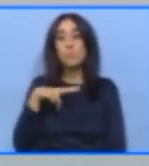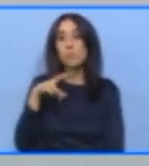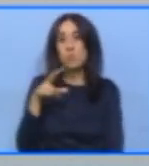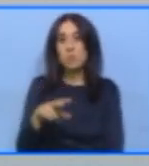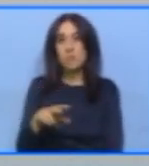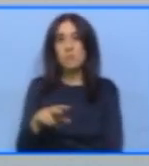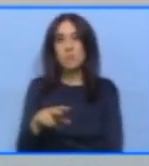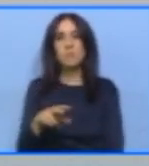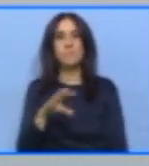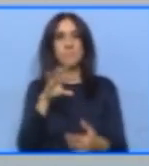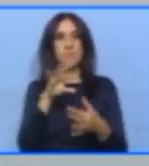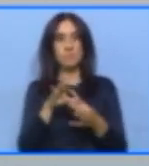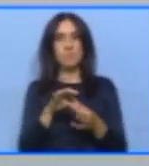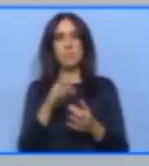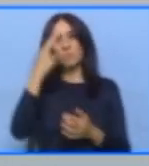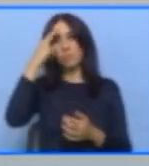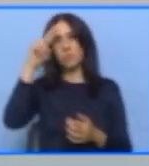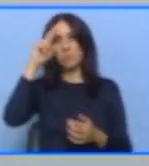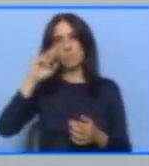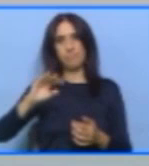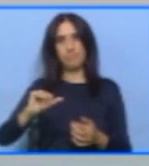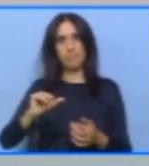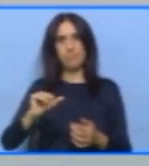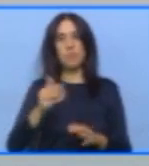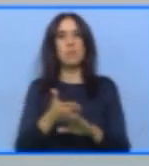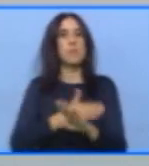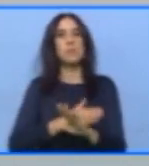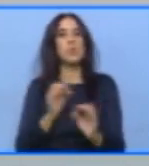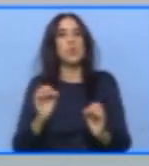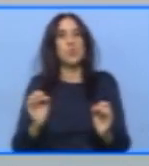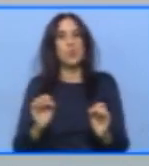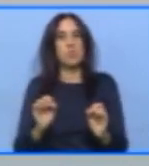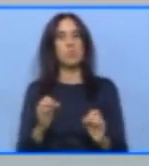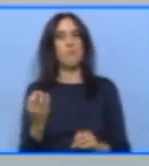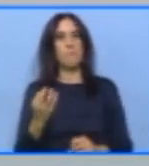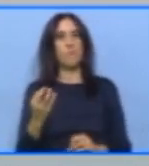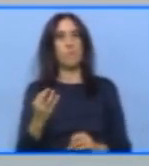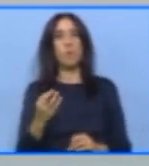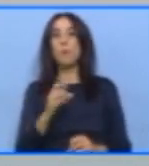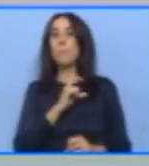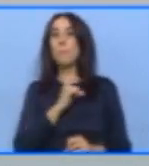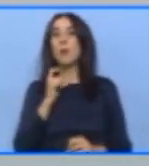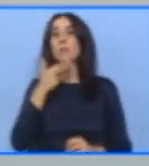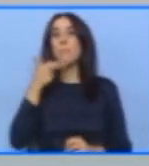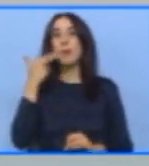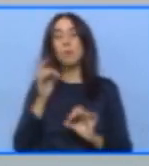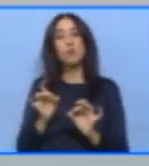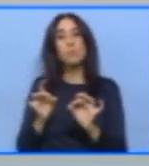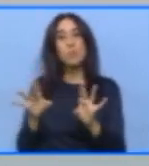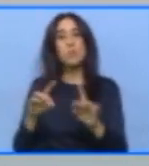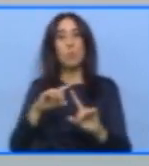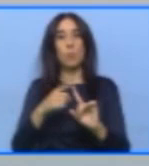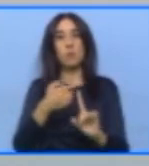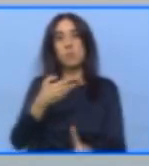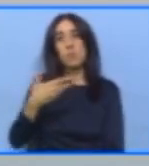portuguesa, na vertente moçambicana, atempadamente. E, portanto, tivemos a expulsão dos padres brancos em 71,